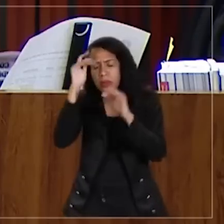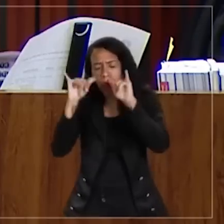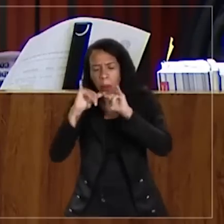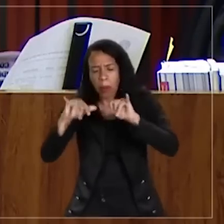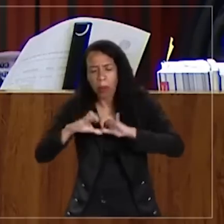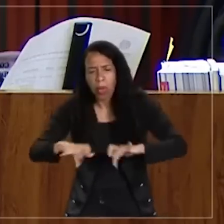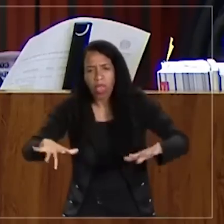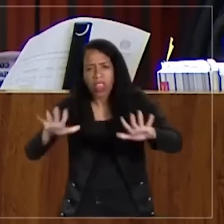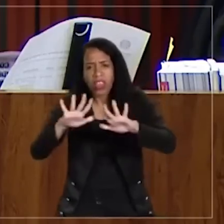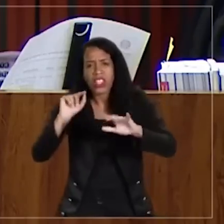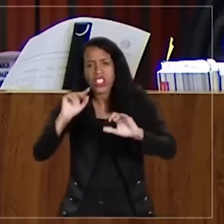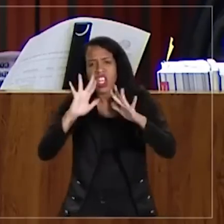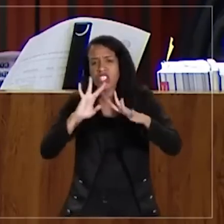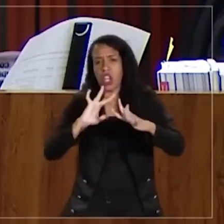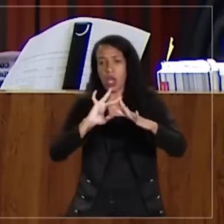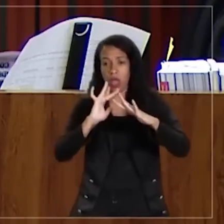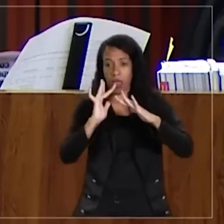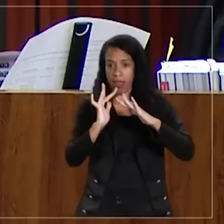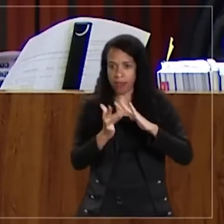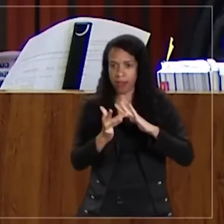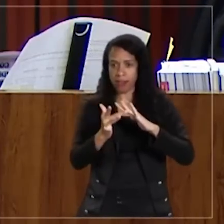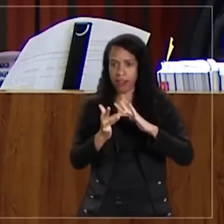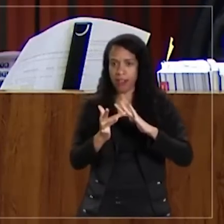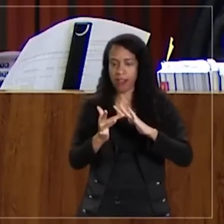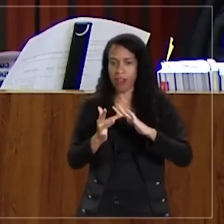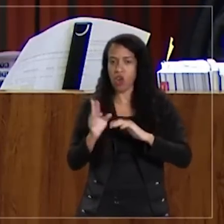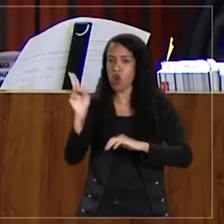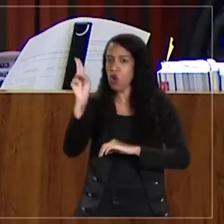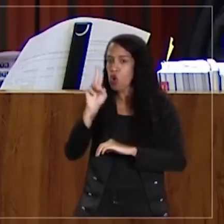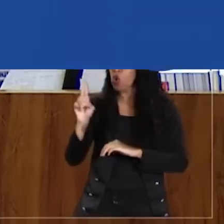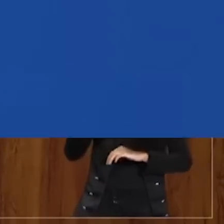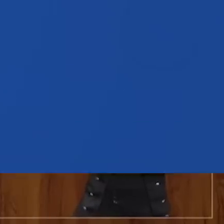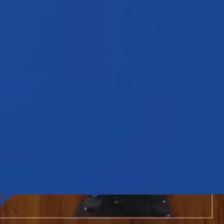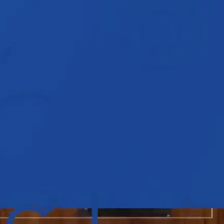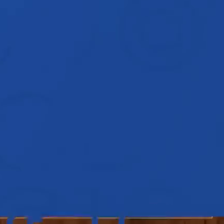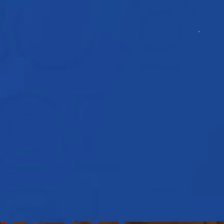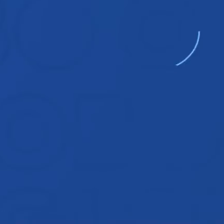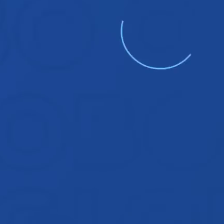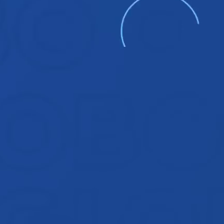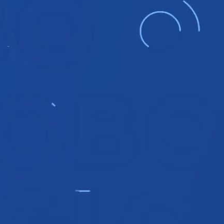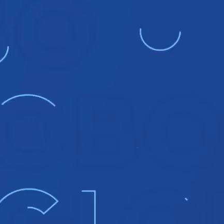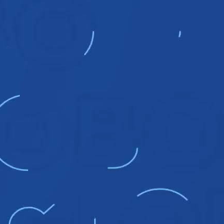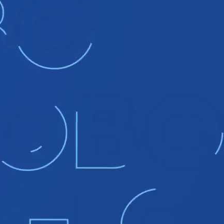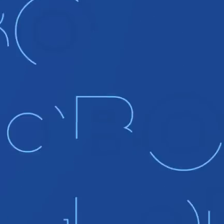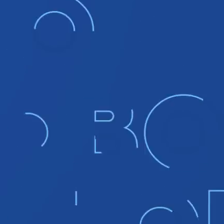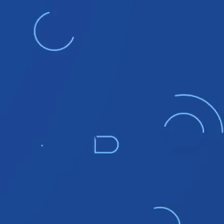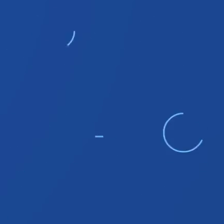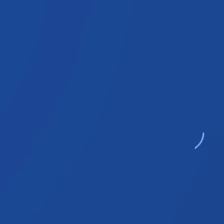eleitorado via redes sociais, uso indevido dos meios de comunicação.